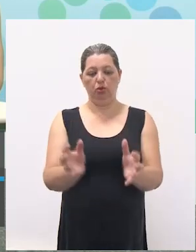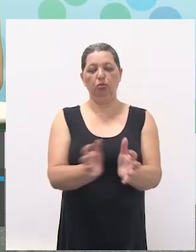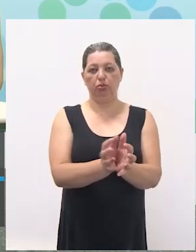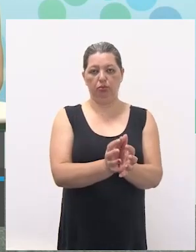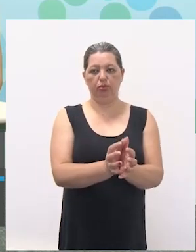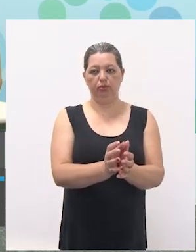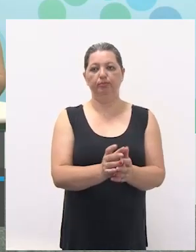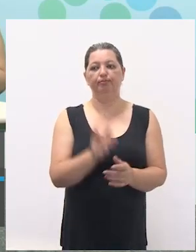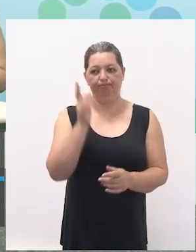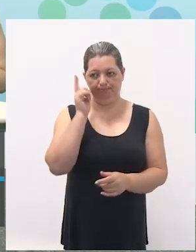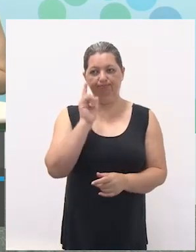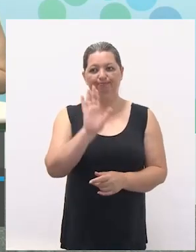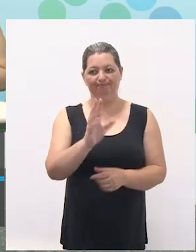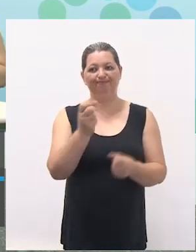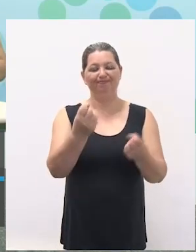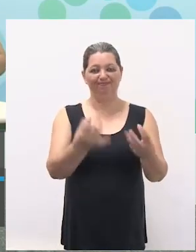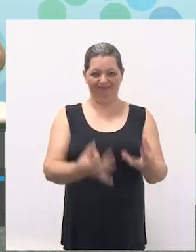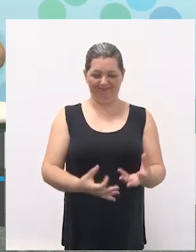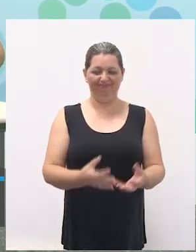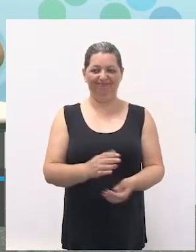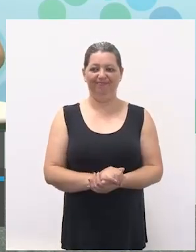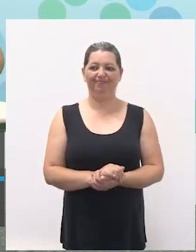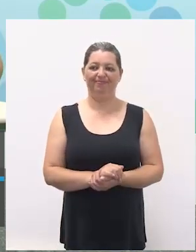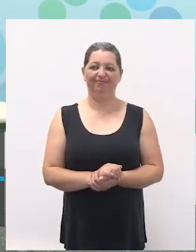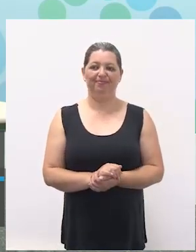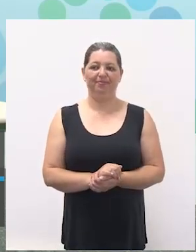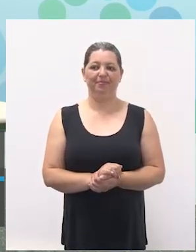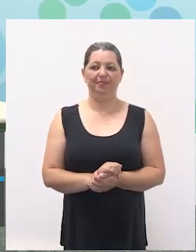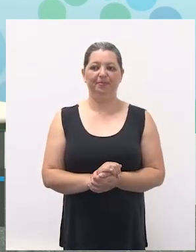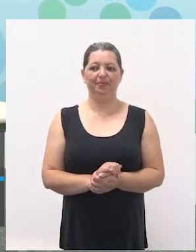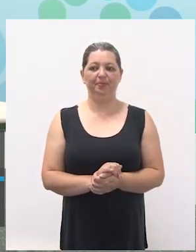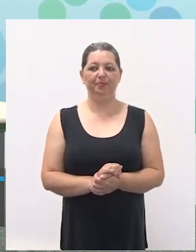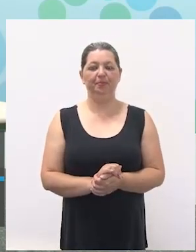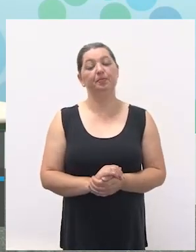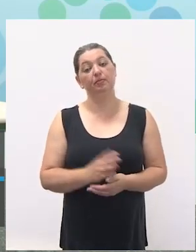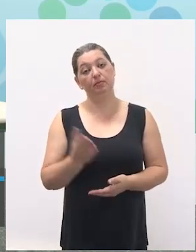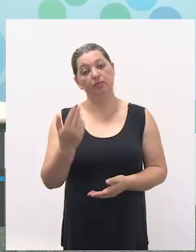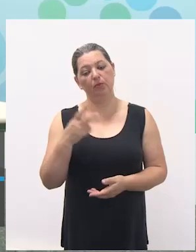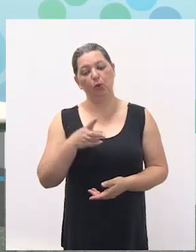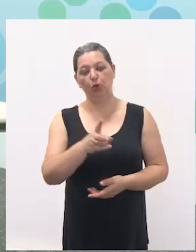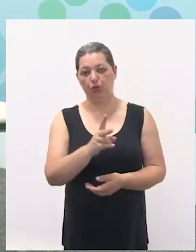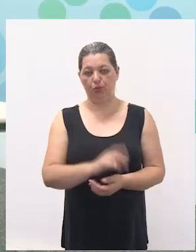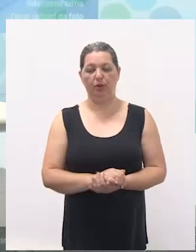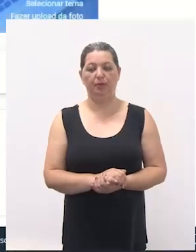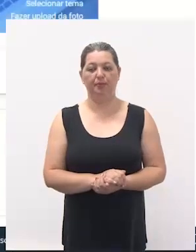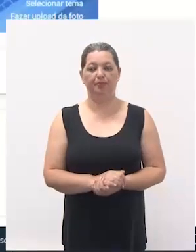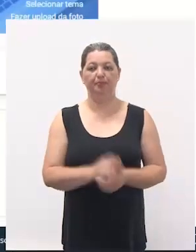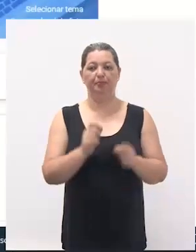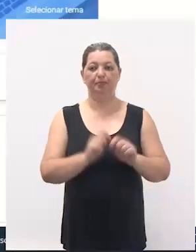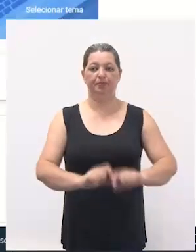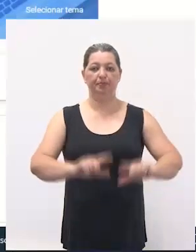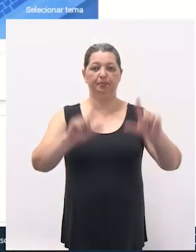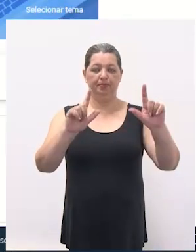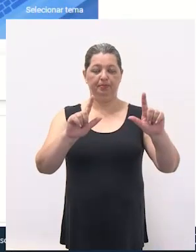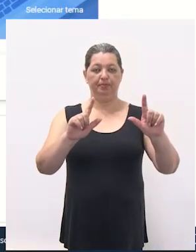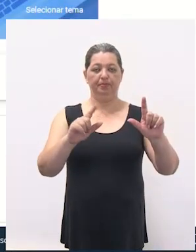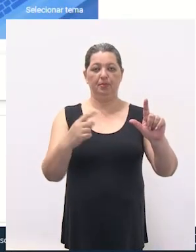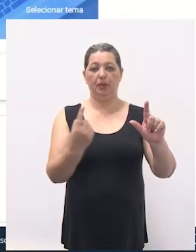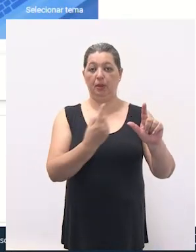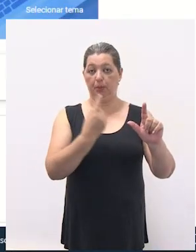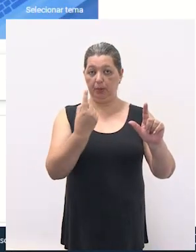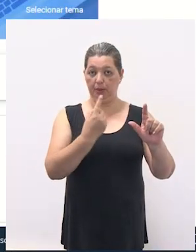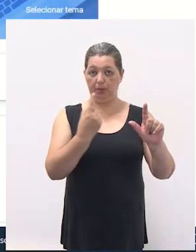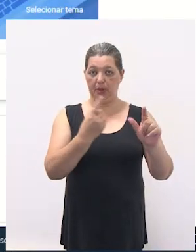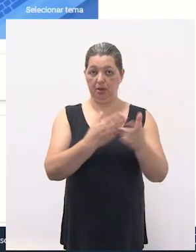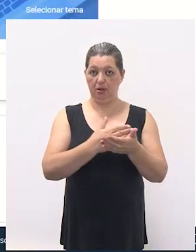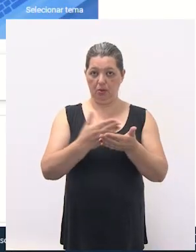Registrado, Marcão. Vamos lá, Giovanni. Então, vamos lá. Essa é a tela inicial. Depois a gente